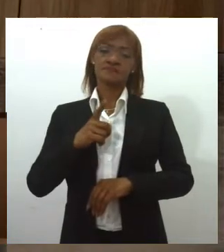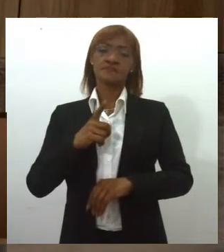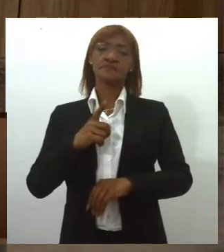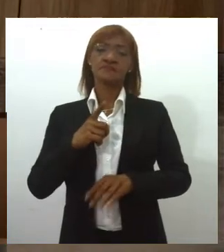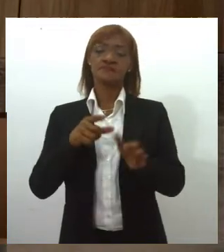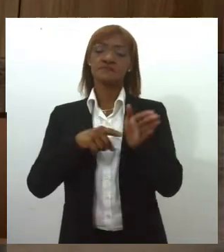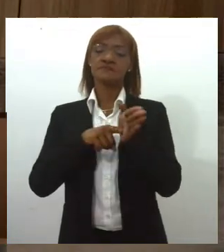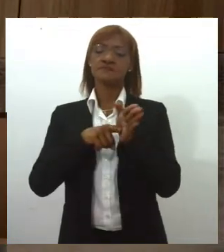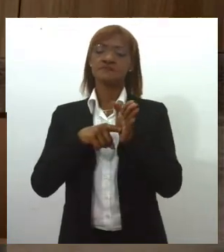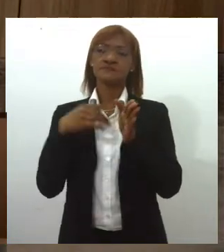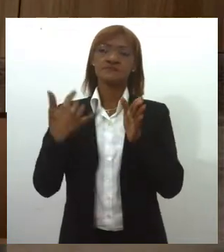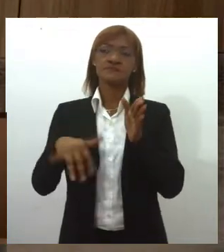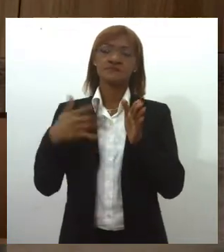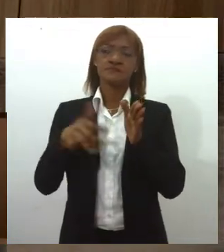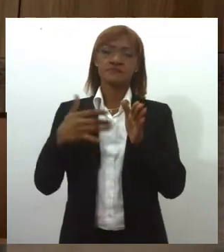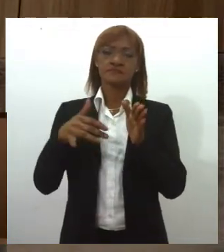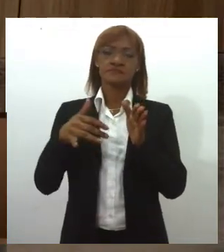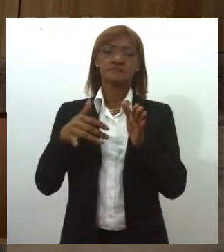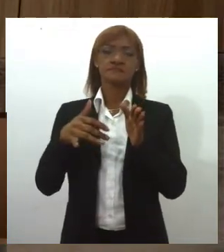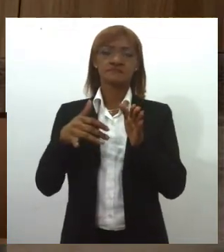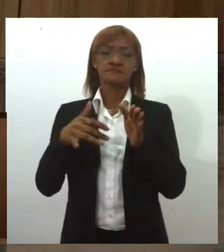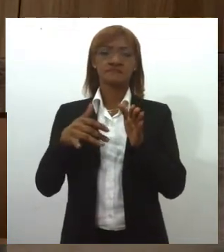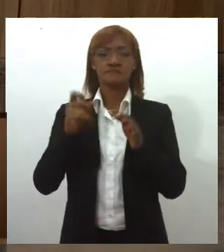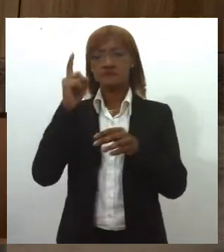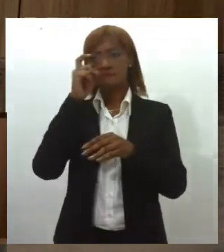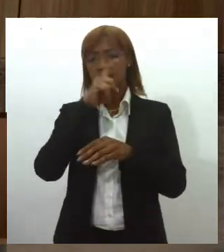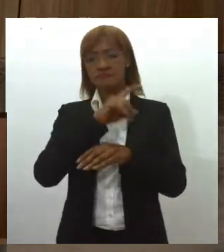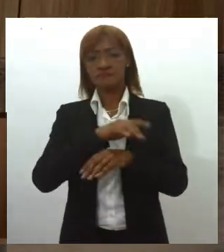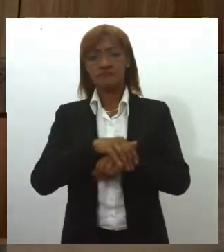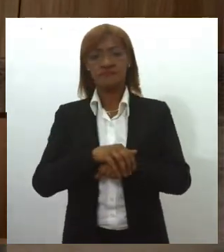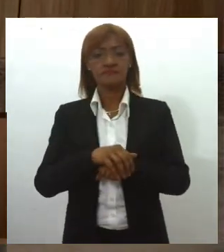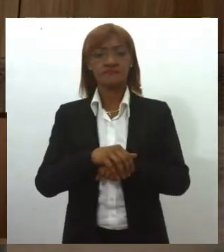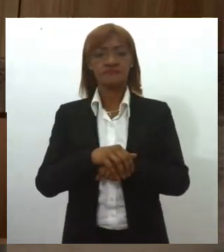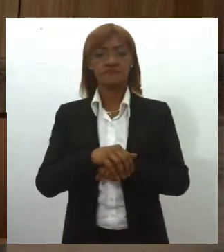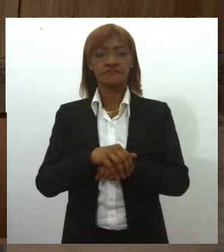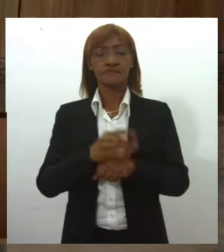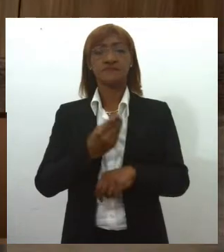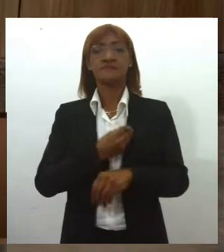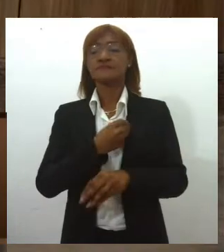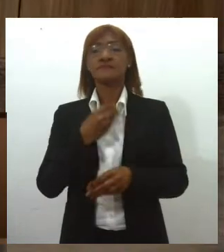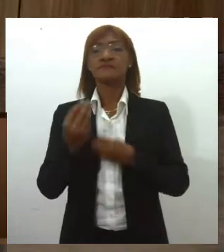mais agressivo, claro, com a rádio, com quimio, não sei, e de sobrevida dele?